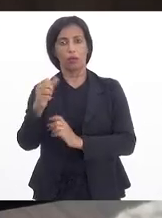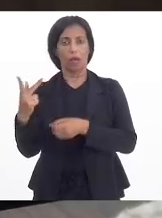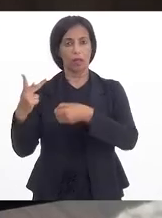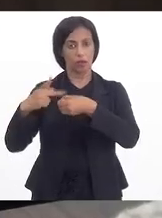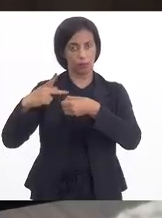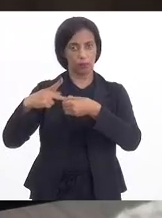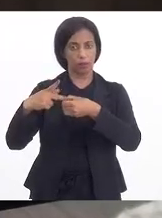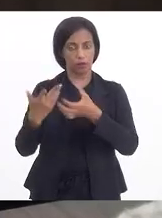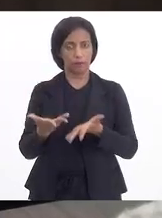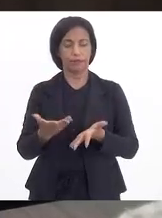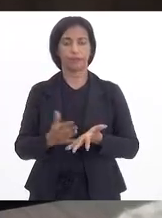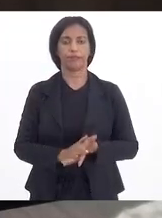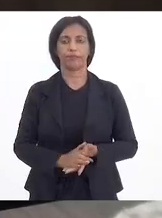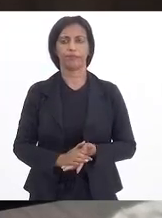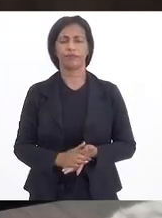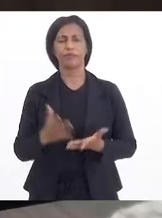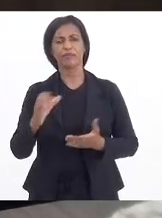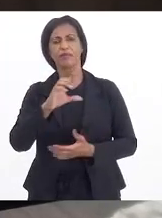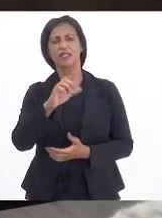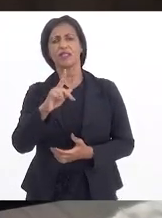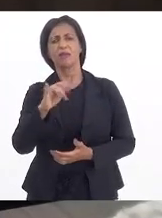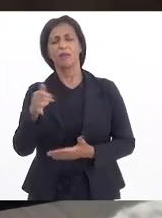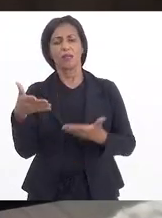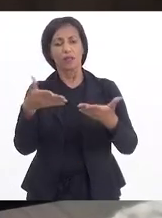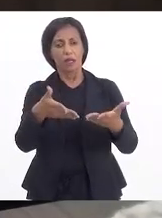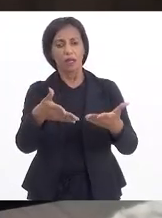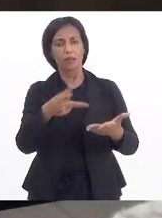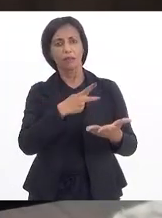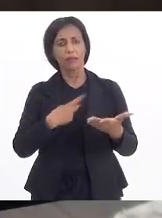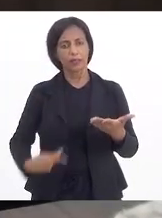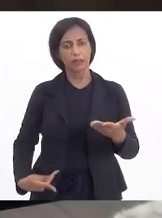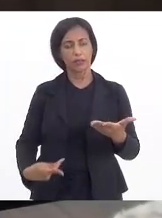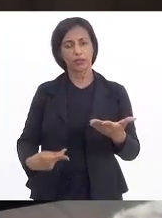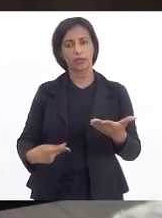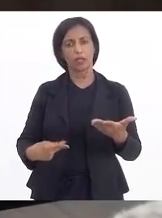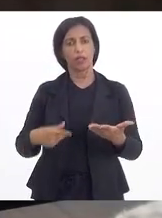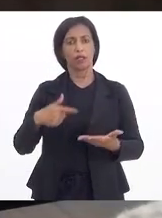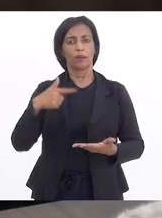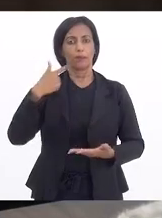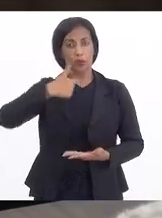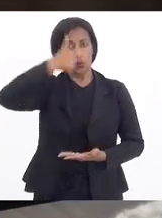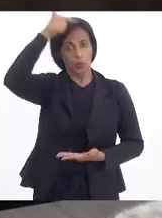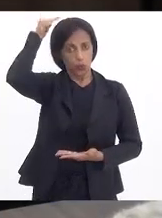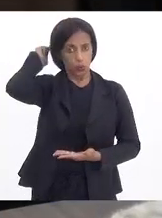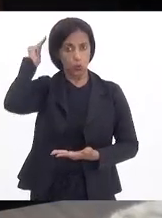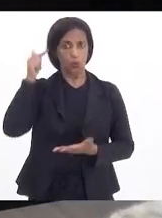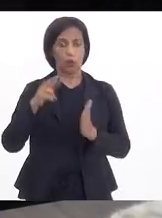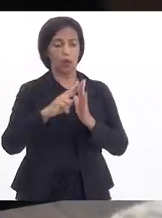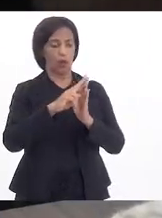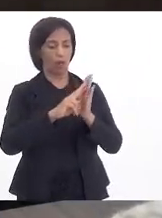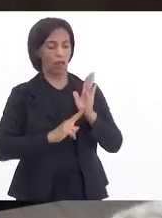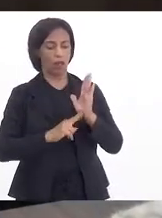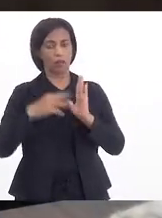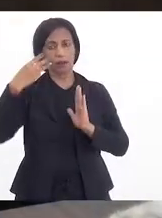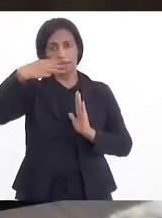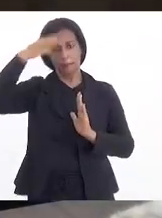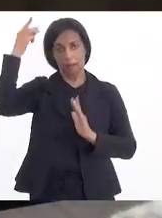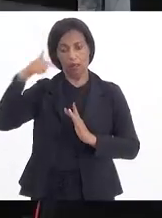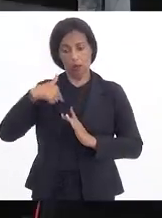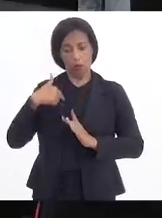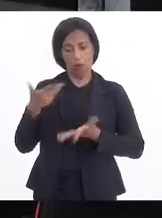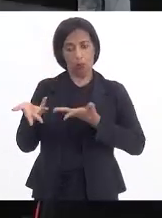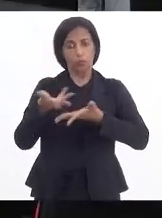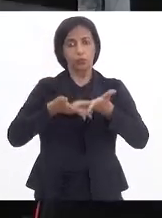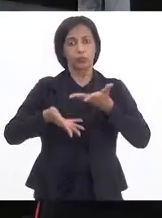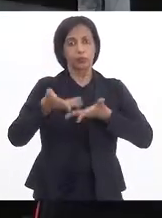petróleo do gás ela é CPF da precisa pelos Paulo relatado pelo Deputado Márcio Pacheco dá para o